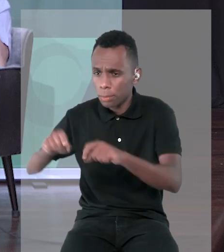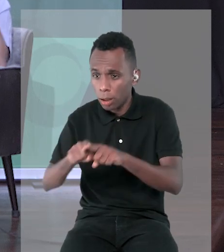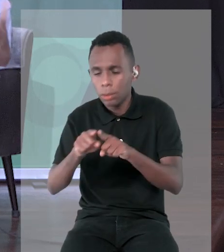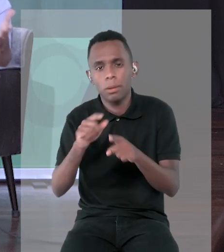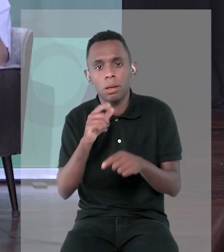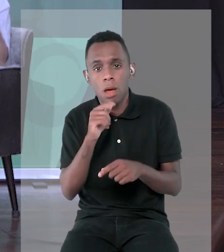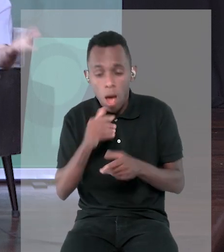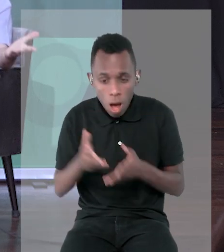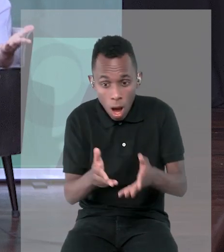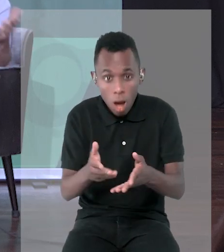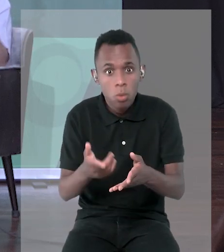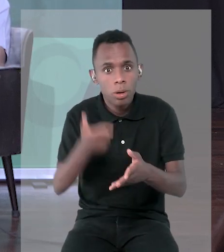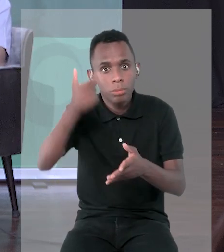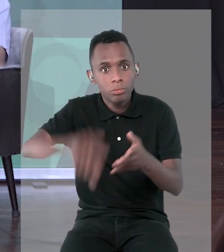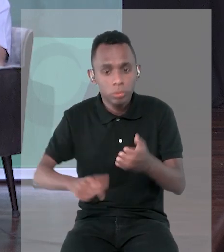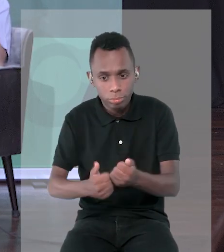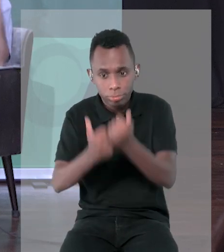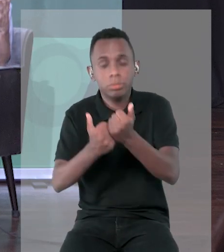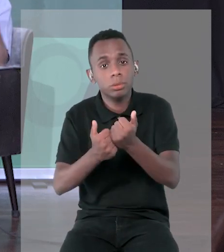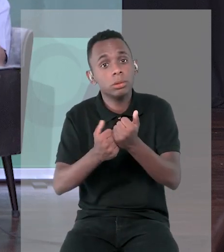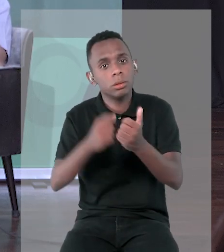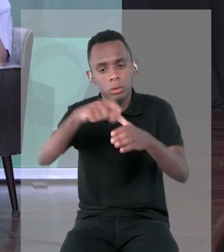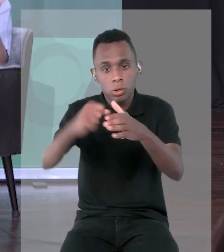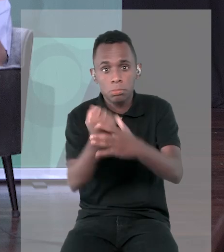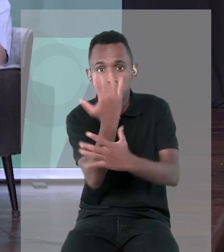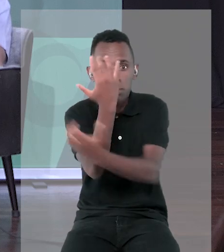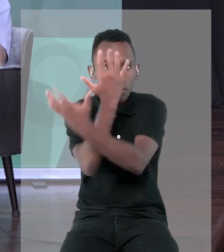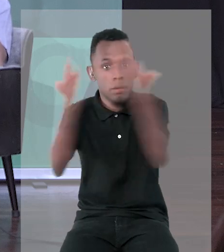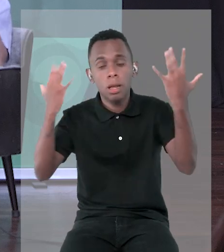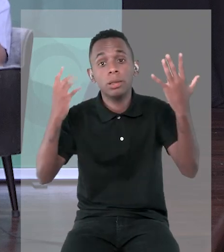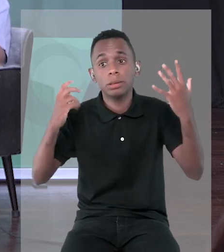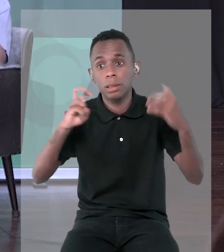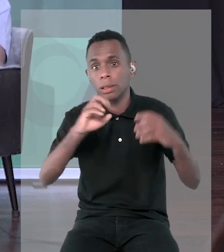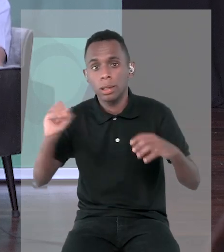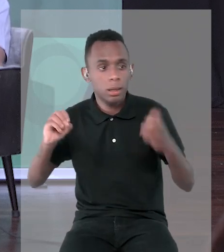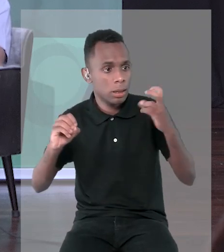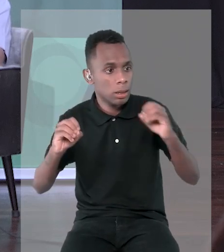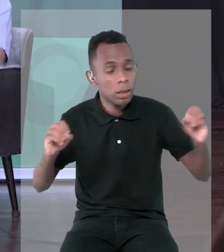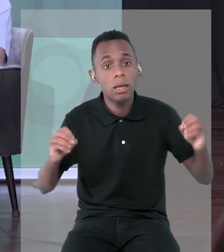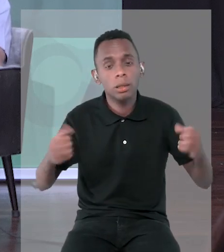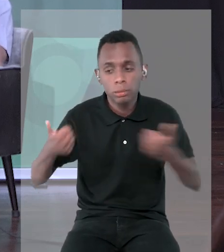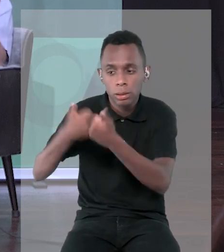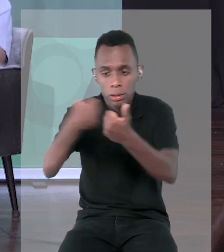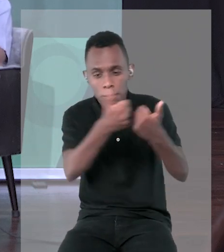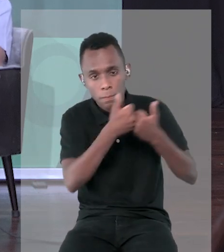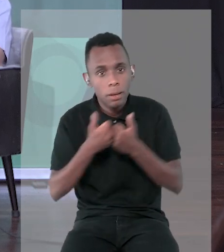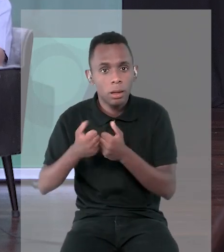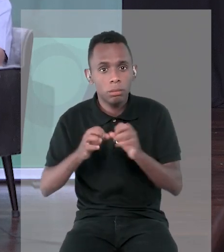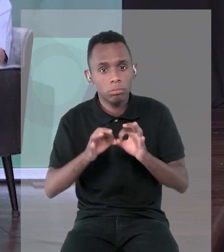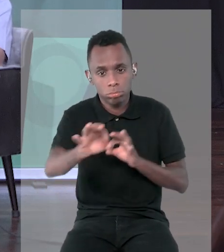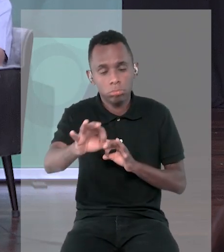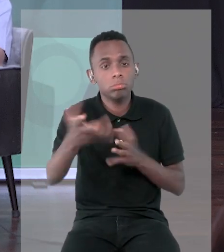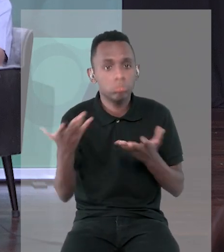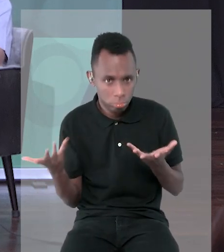uma nascente, uma pequena propriedade, a gente planta 500 árvores em volta das nascentes, mais ou menos, no raio de meio hectare.